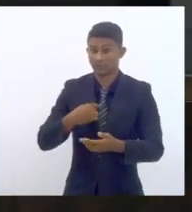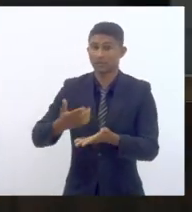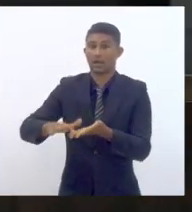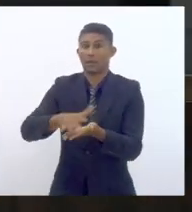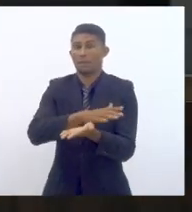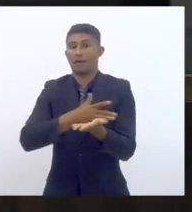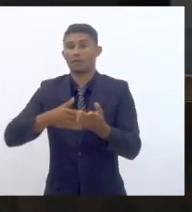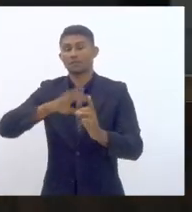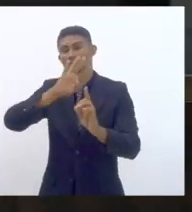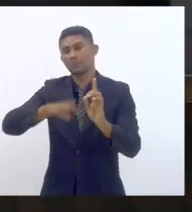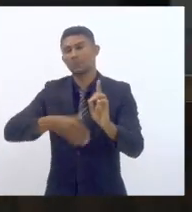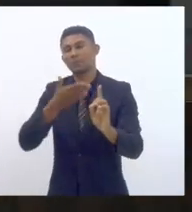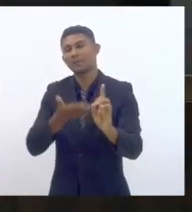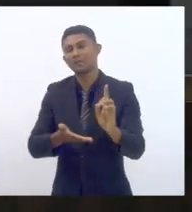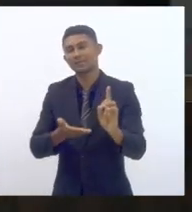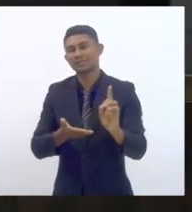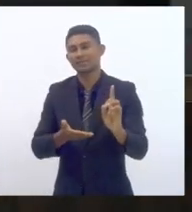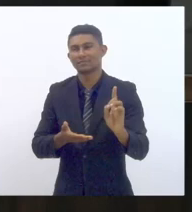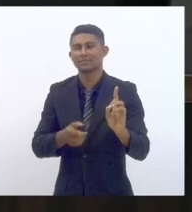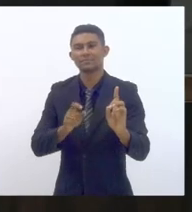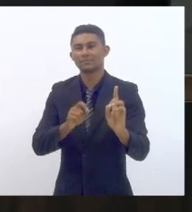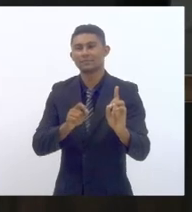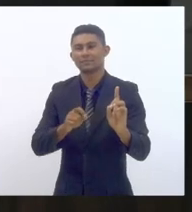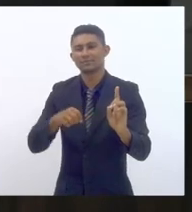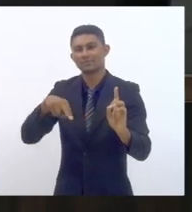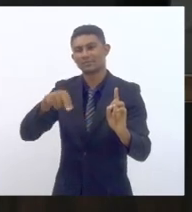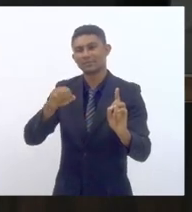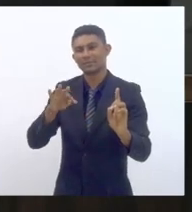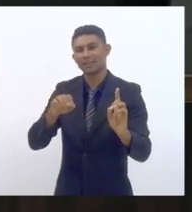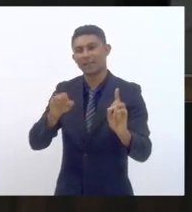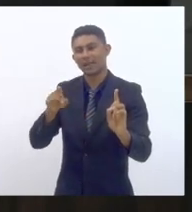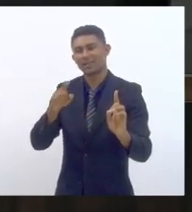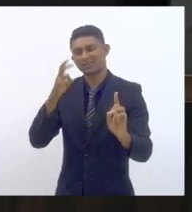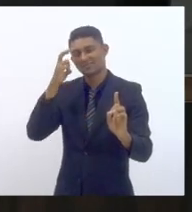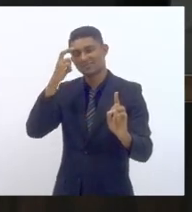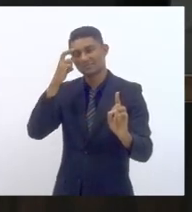em homenagem à nata da malandragem.